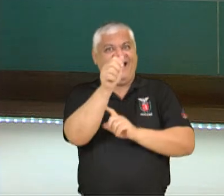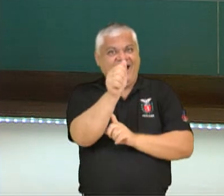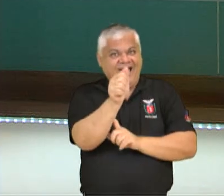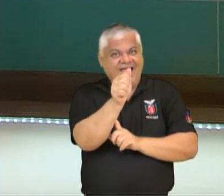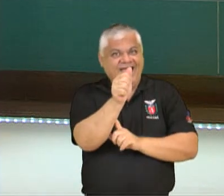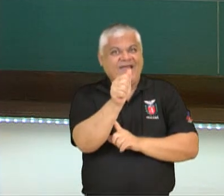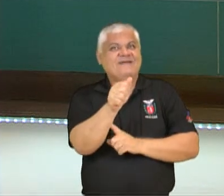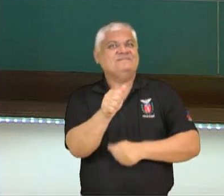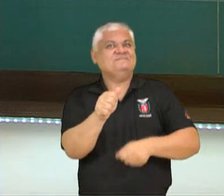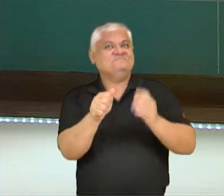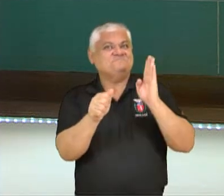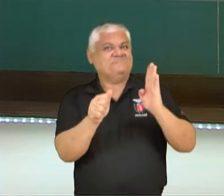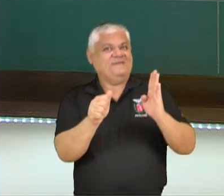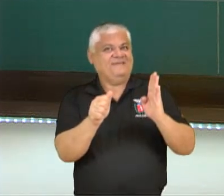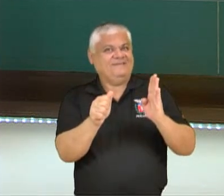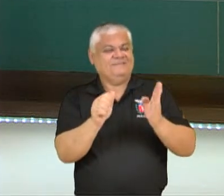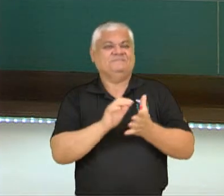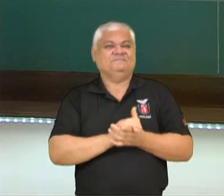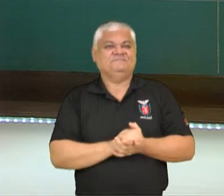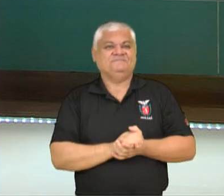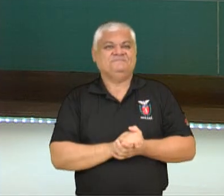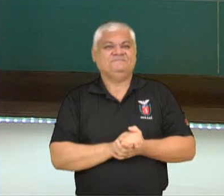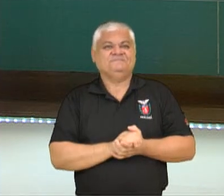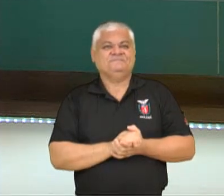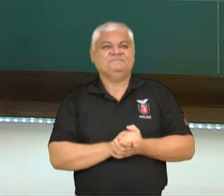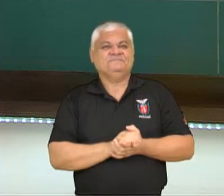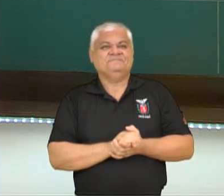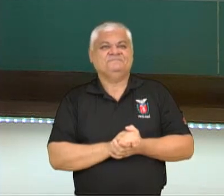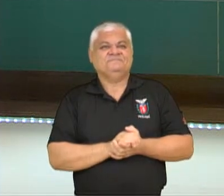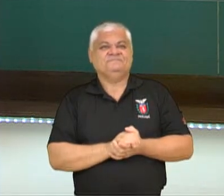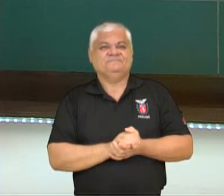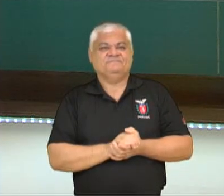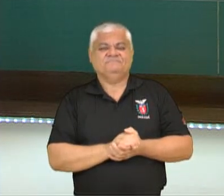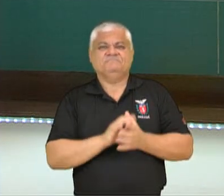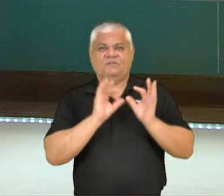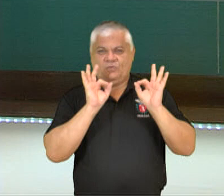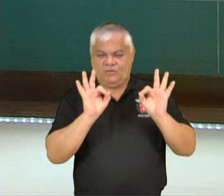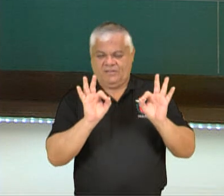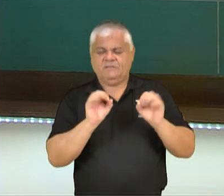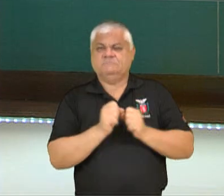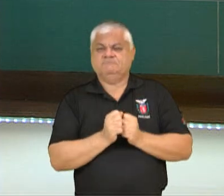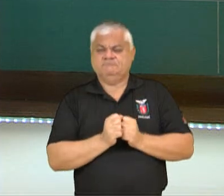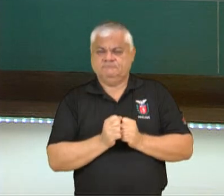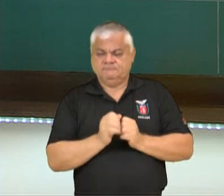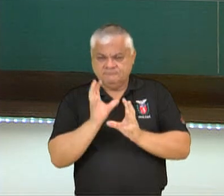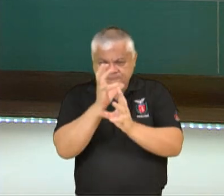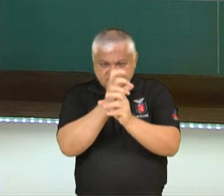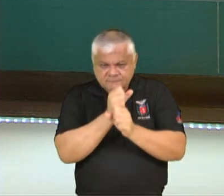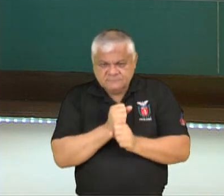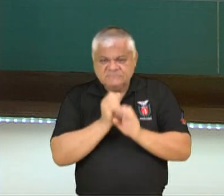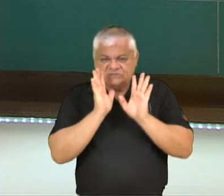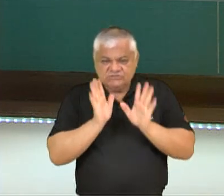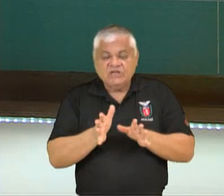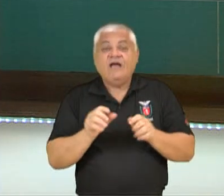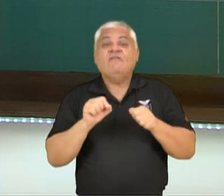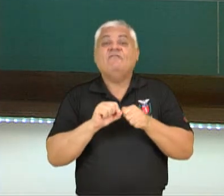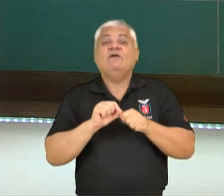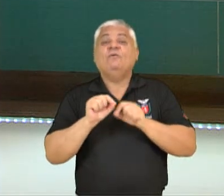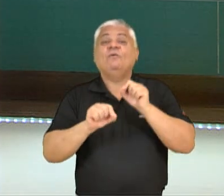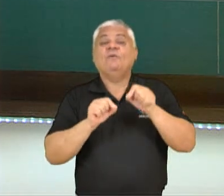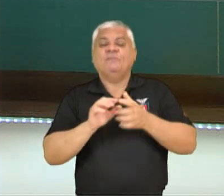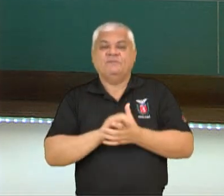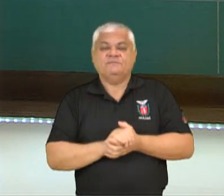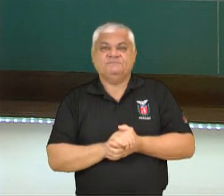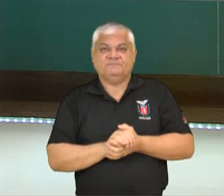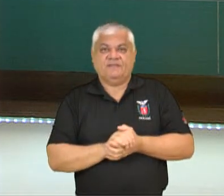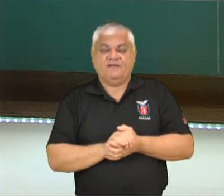e coeficiente b. Então, beleza. Tendo em vista nessas informações, o que a gente pode fazer?